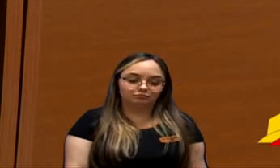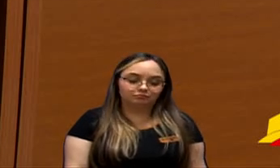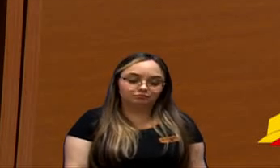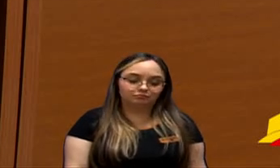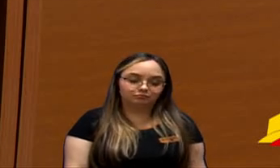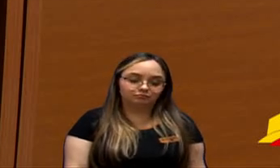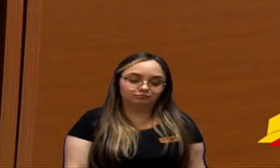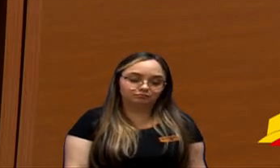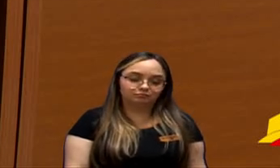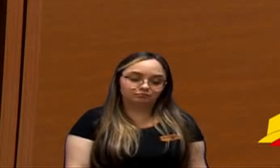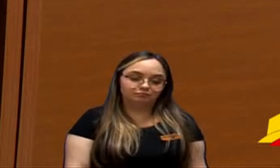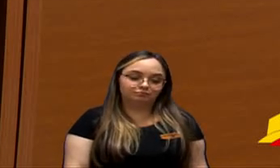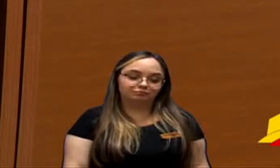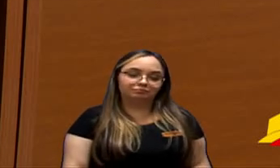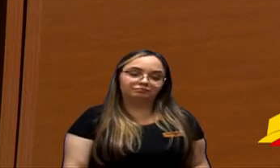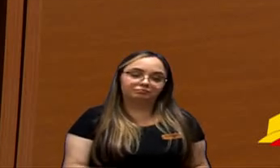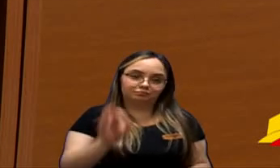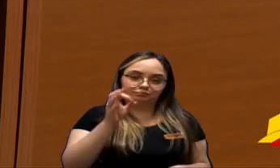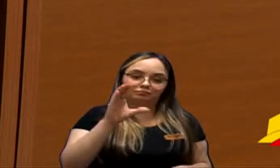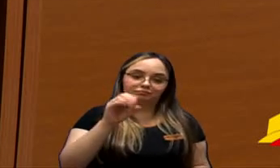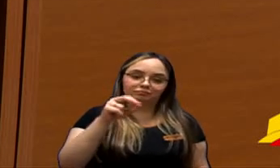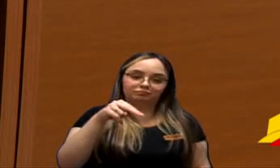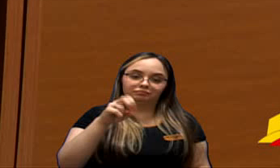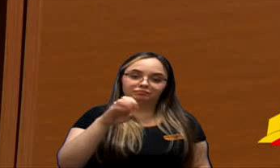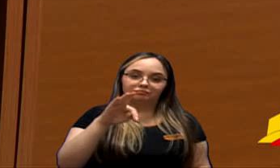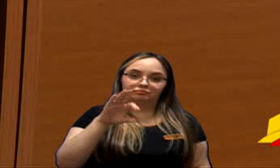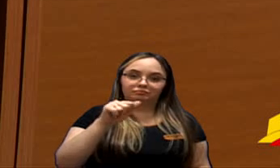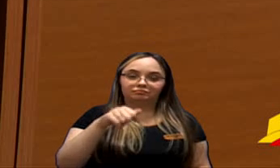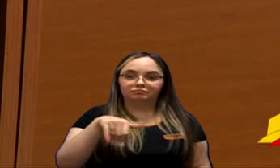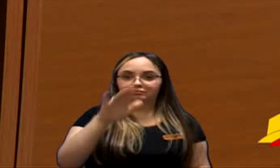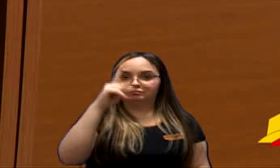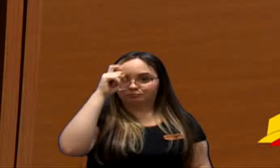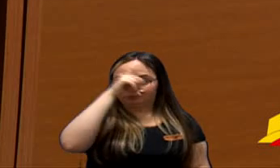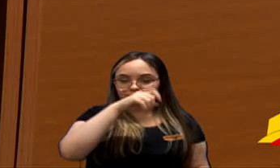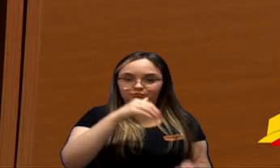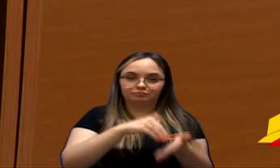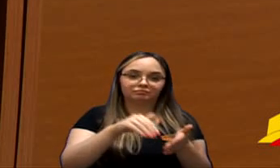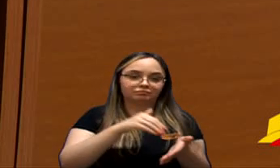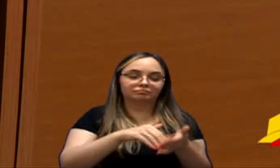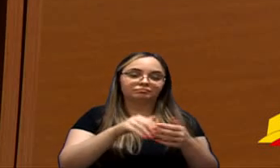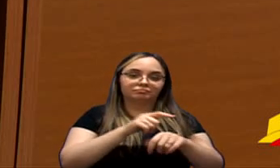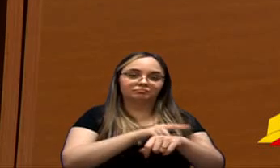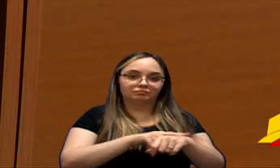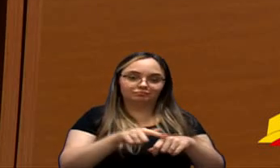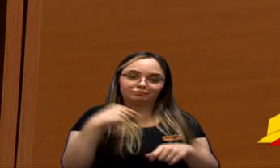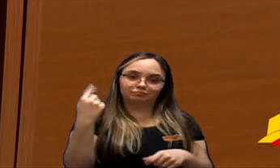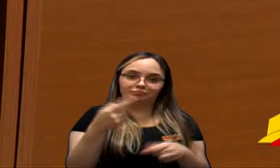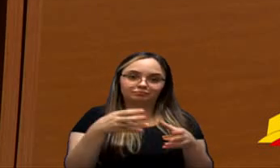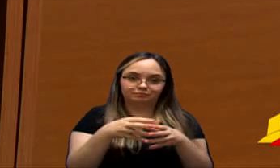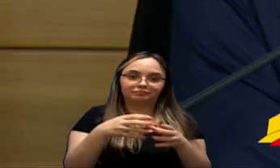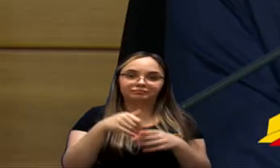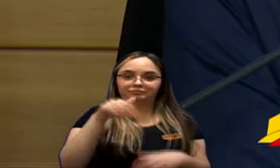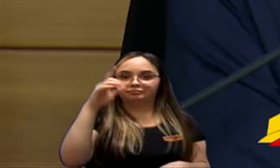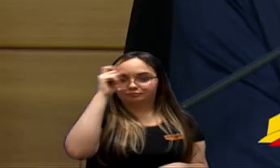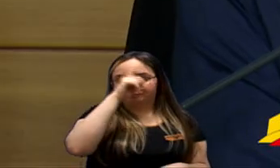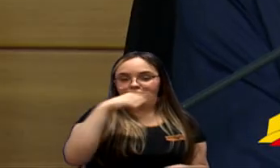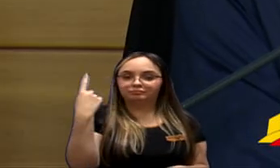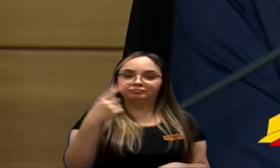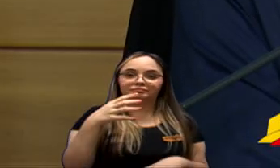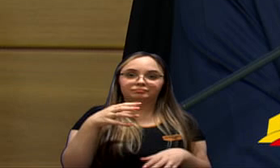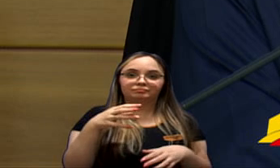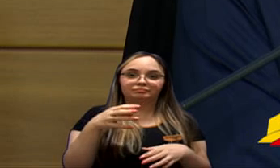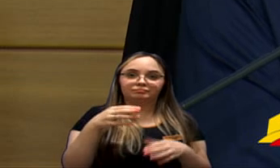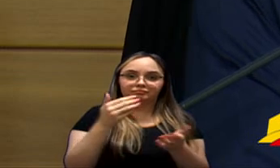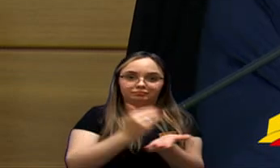Bom, realmente o Conecta, ele é um dos maiores desafios aí da Secretaria da Educação, sempre foi, quando nós assumimos o governo lá em